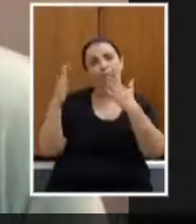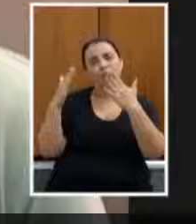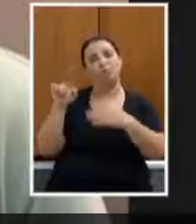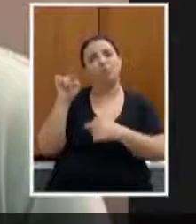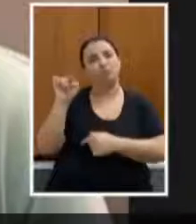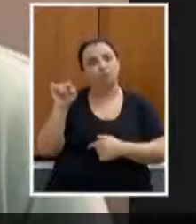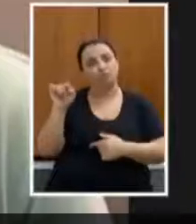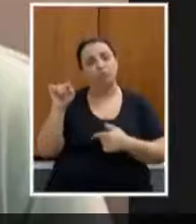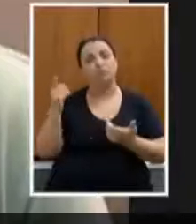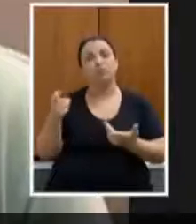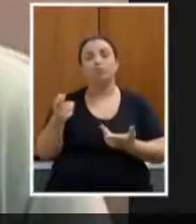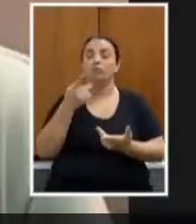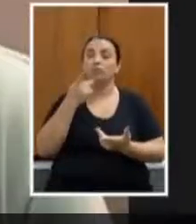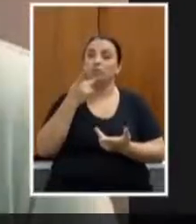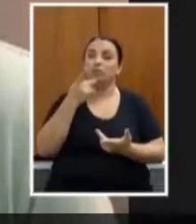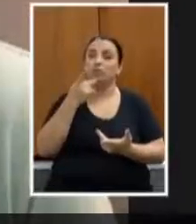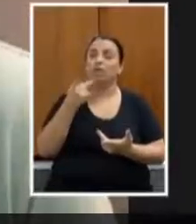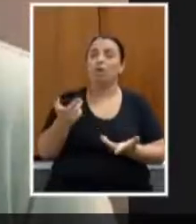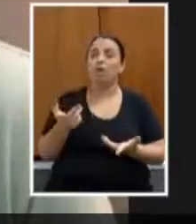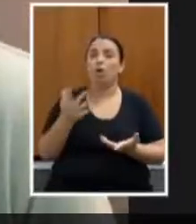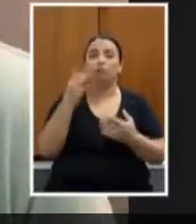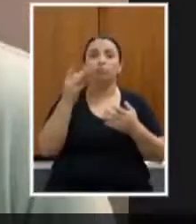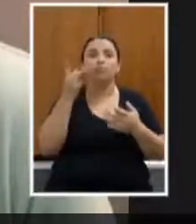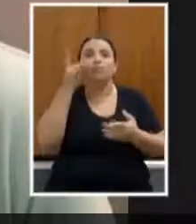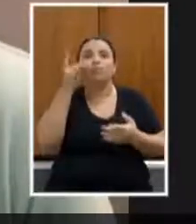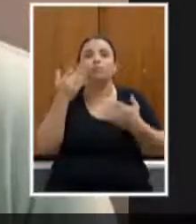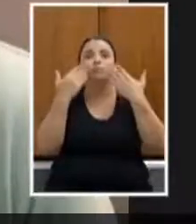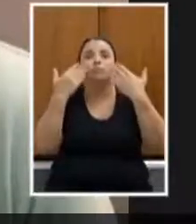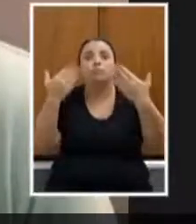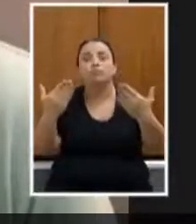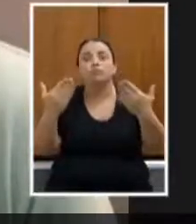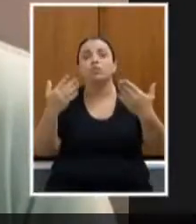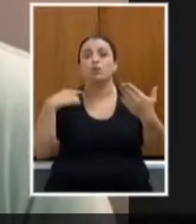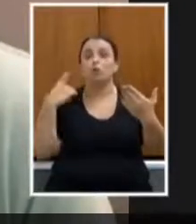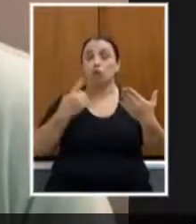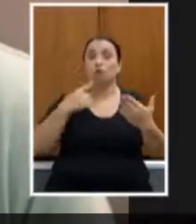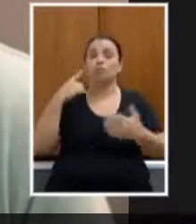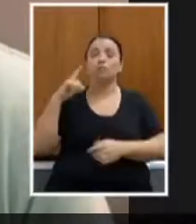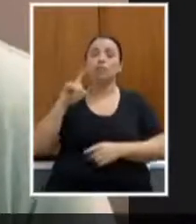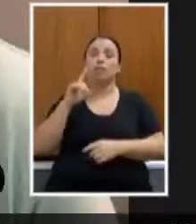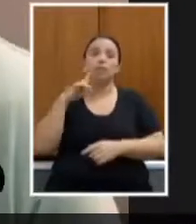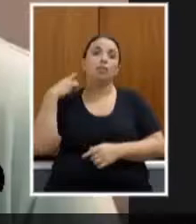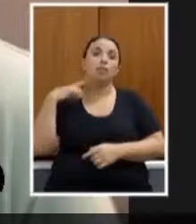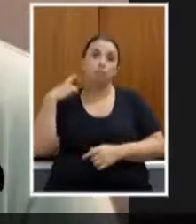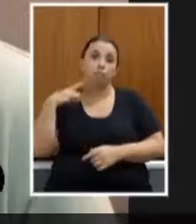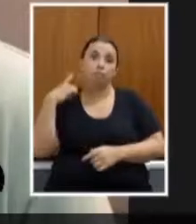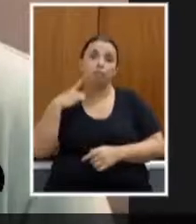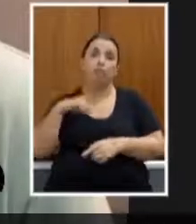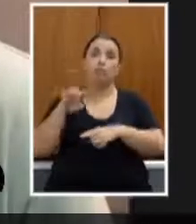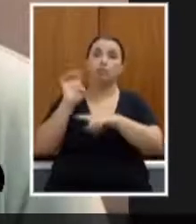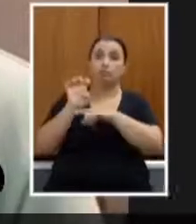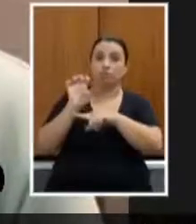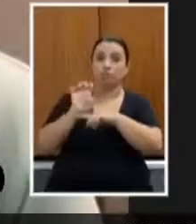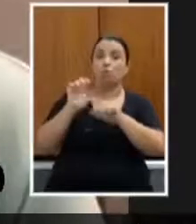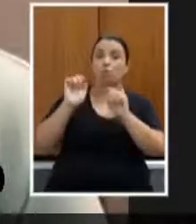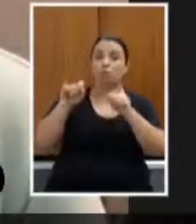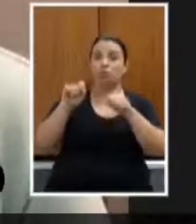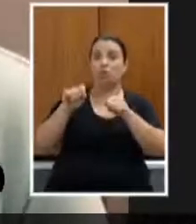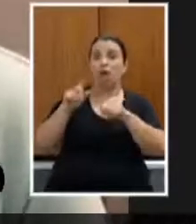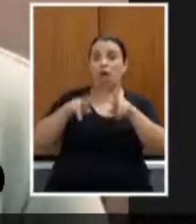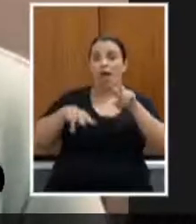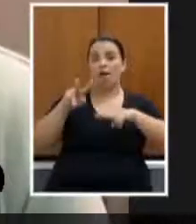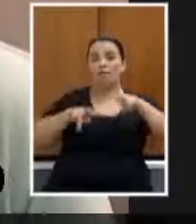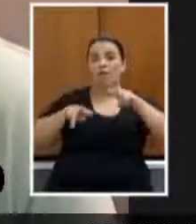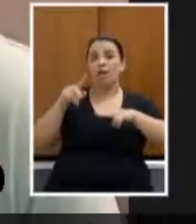Excelência, dizer de viva voz que nós, deputados estaduais, podemos fazer uma análise dos 2 primeiros anos de Vossa